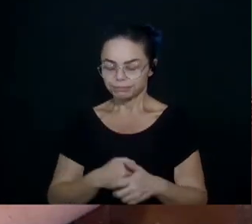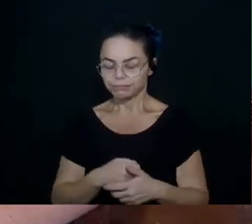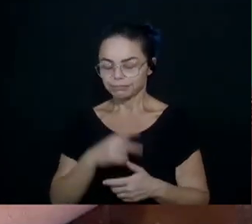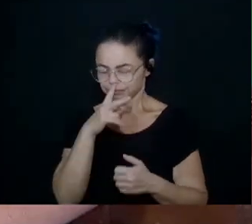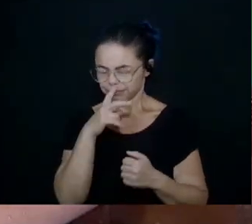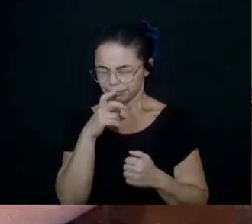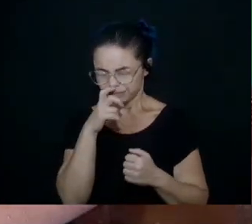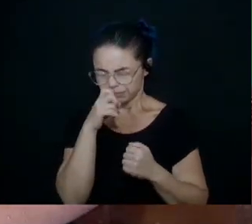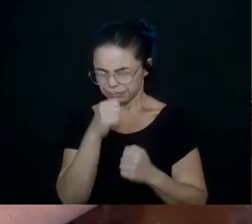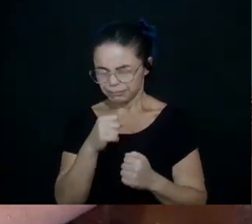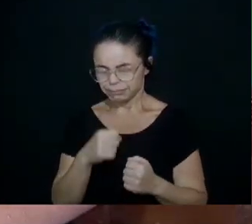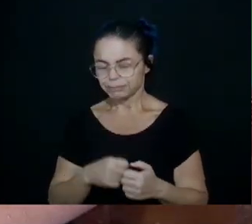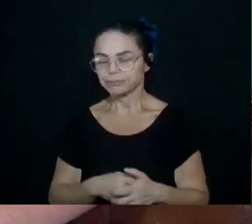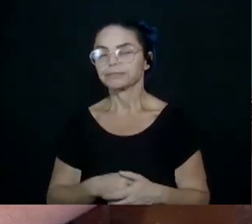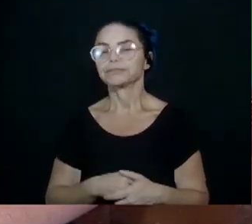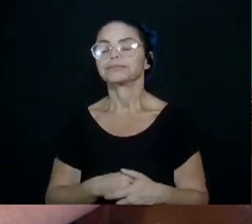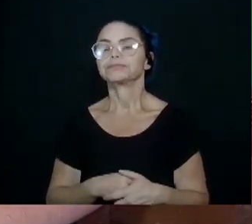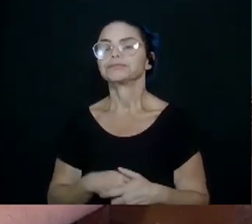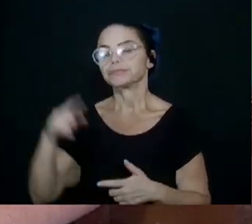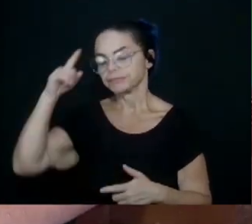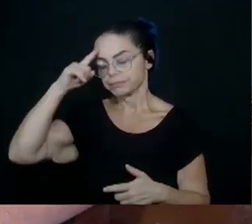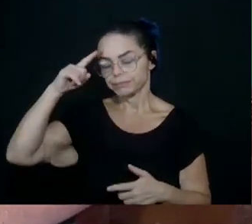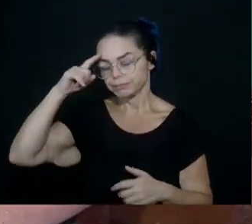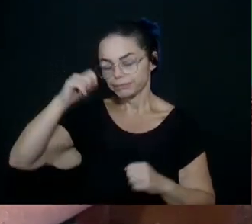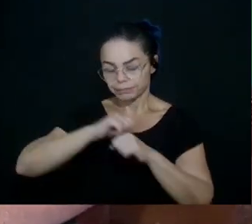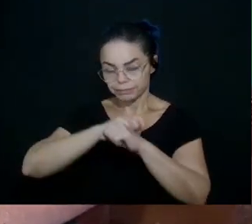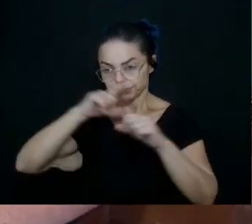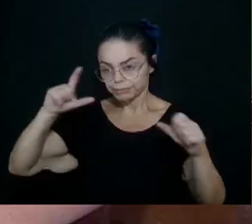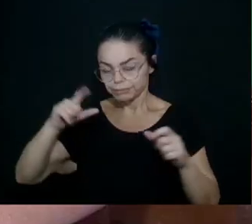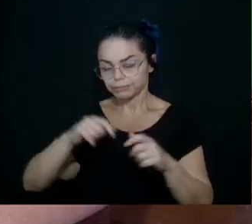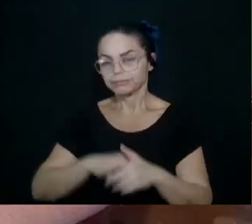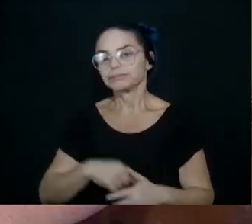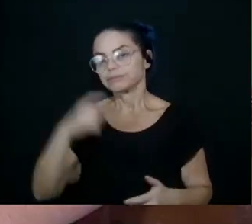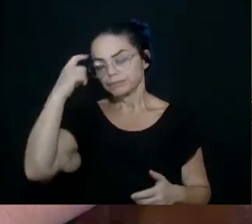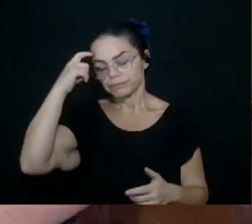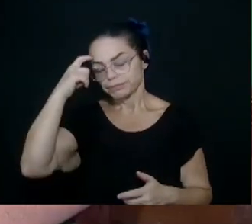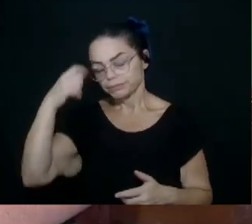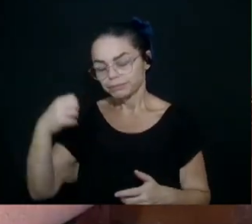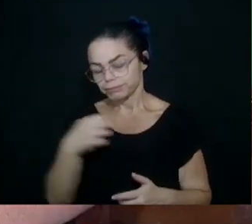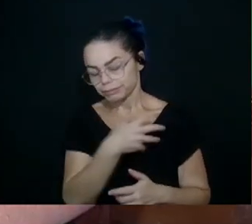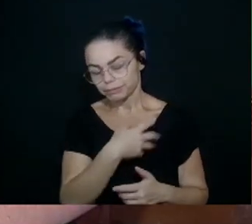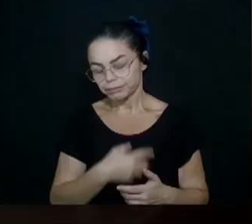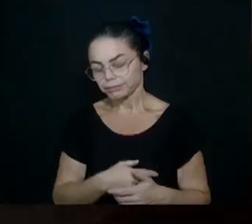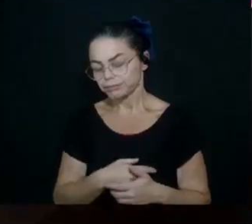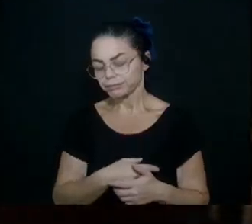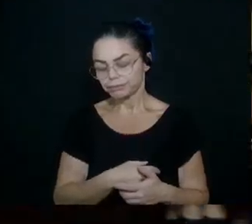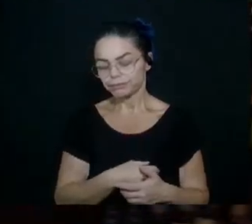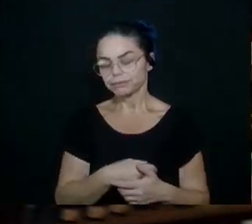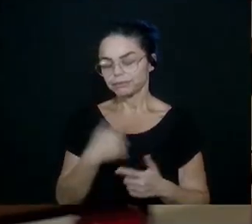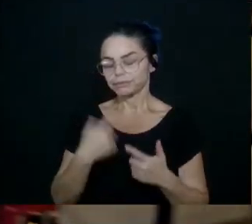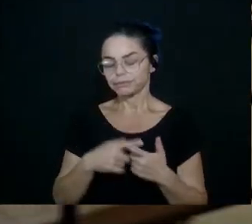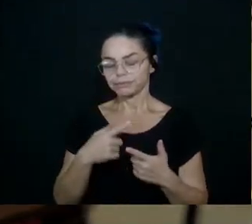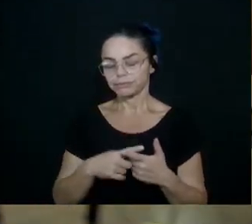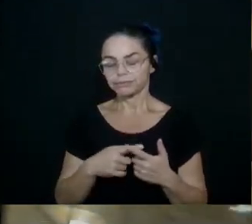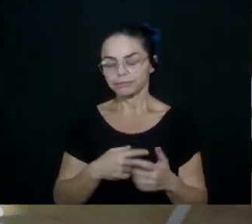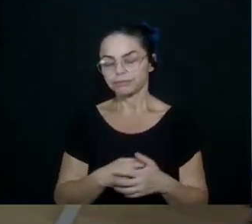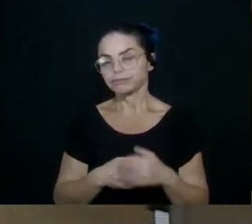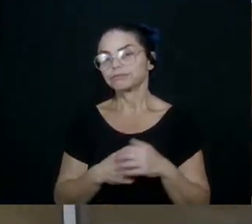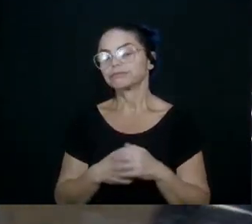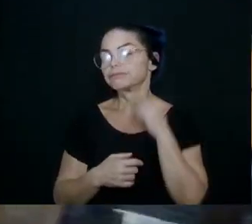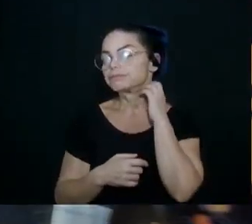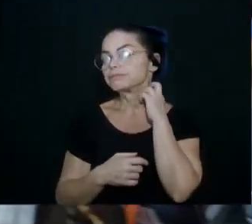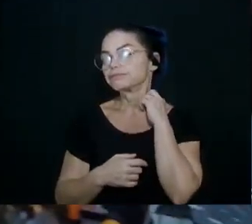ter, todo dia acordar, todo dia pensar em algo novo, todo dia inovar, porque assim, existem